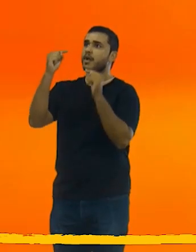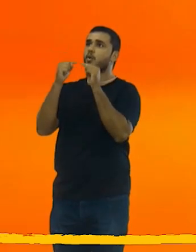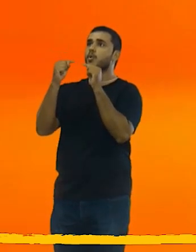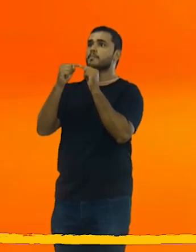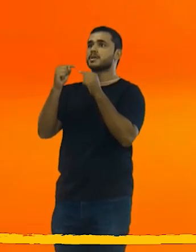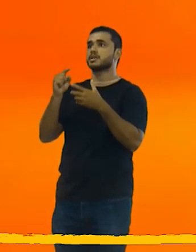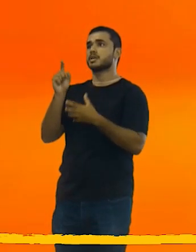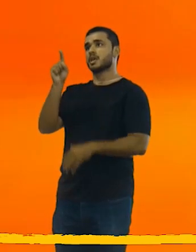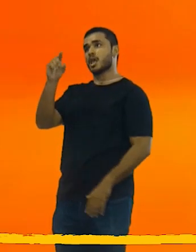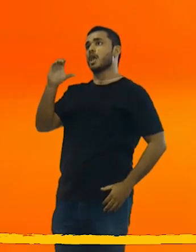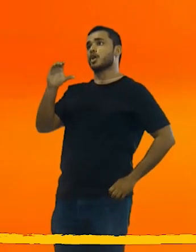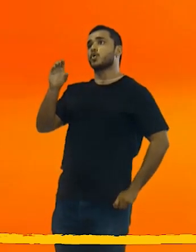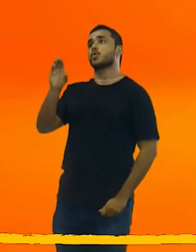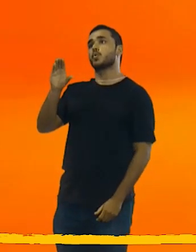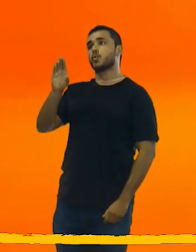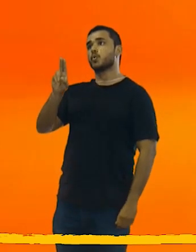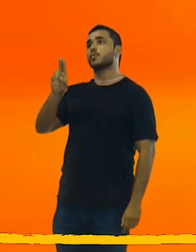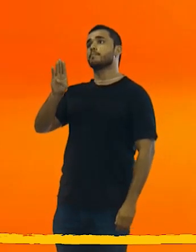Pablo Picasso.